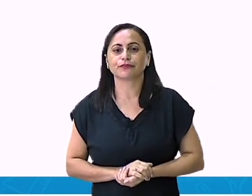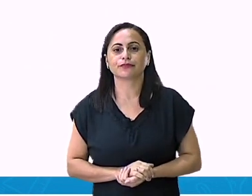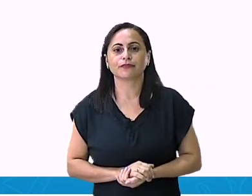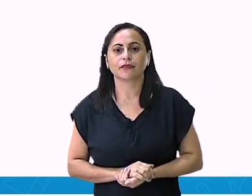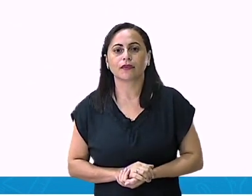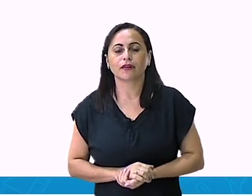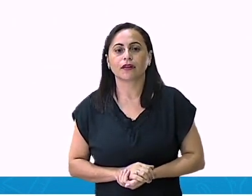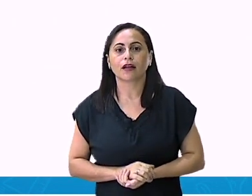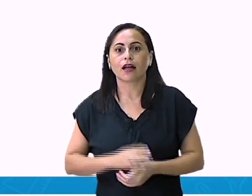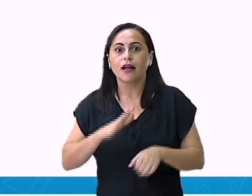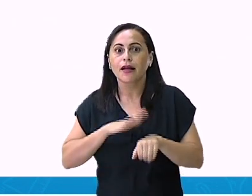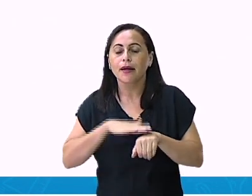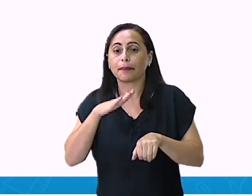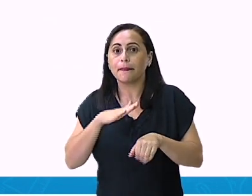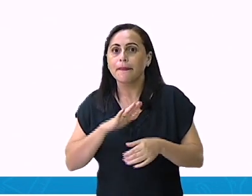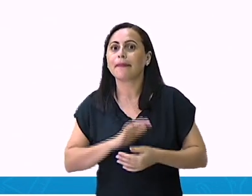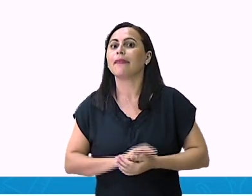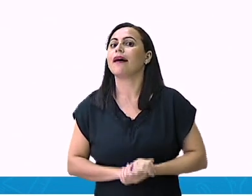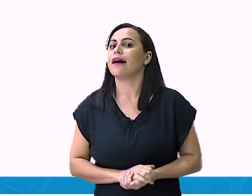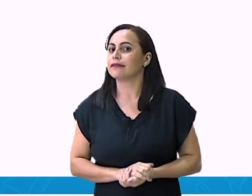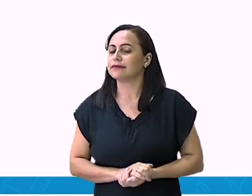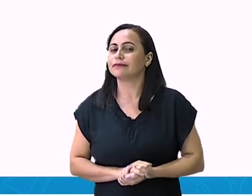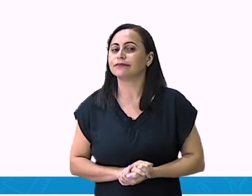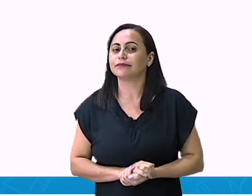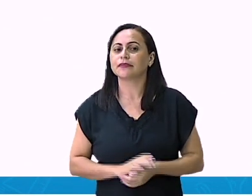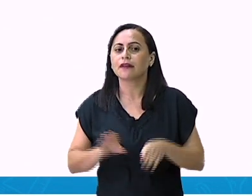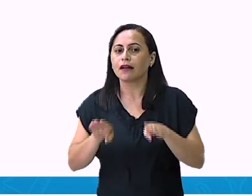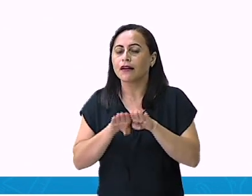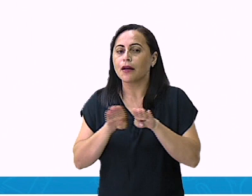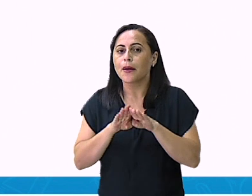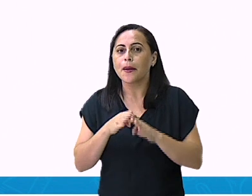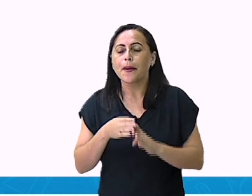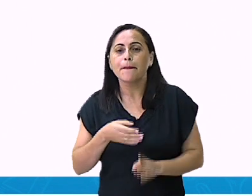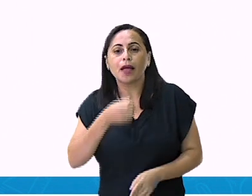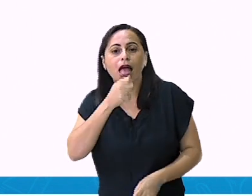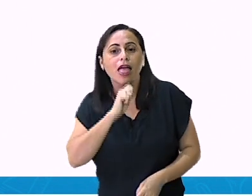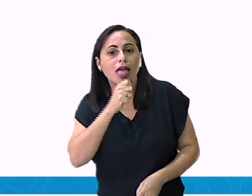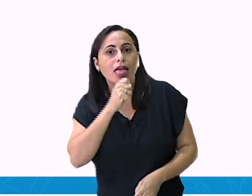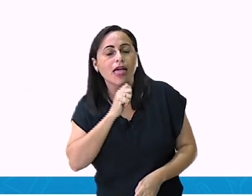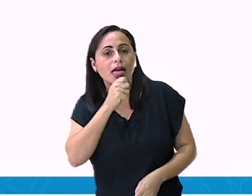E tem mais, Karina. Um pirulito.